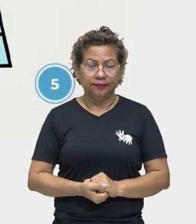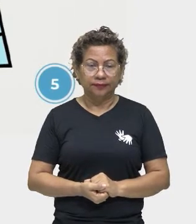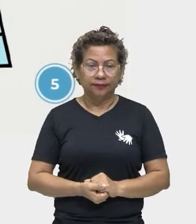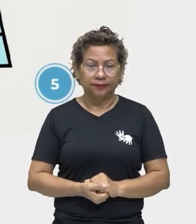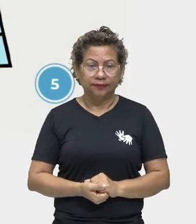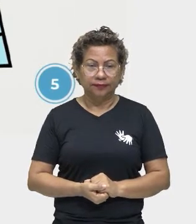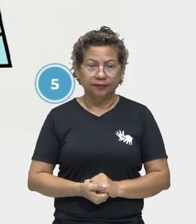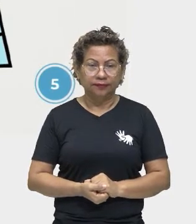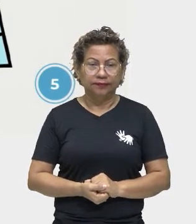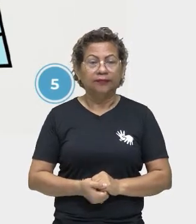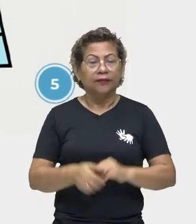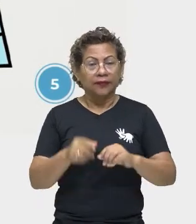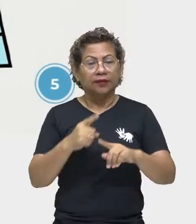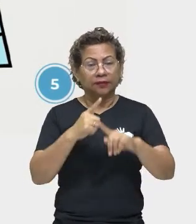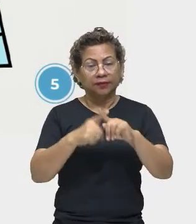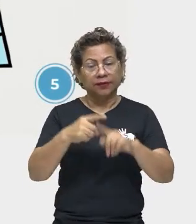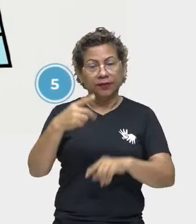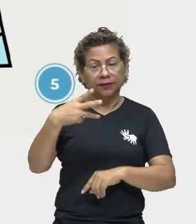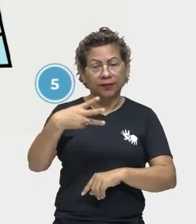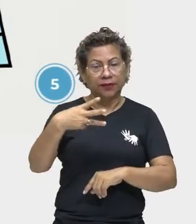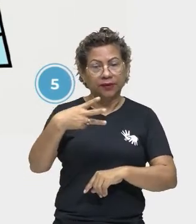que multiplica 3.